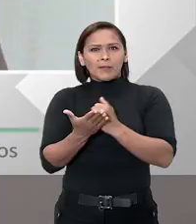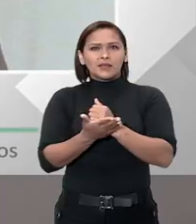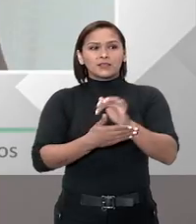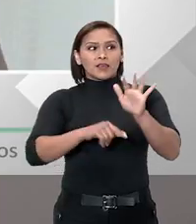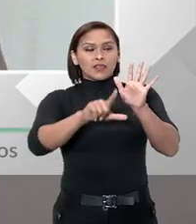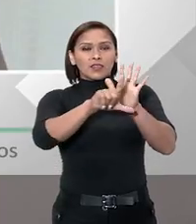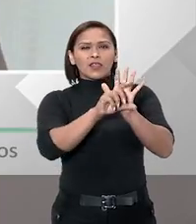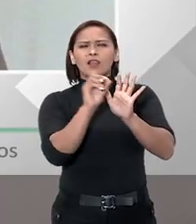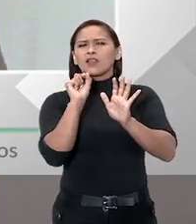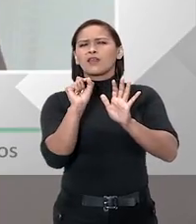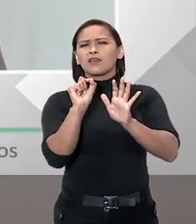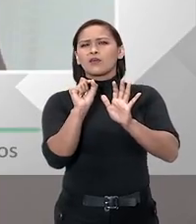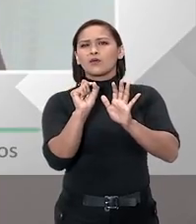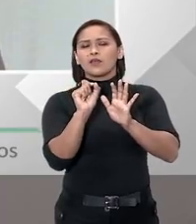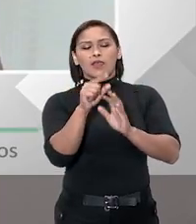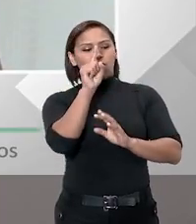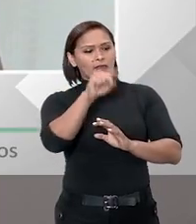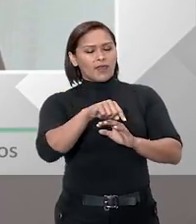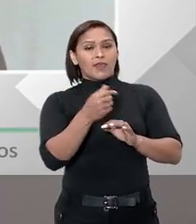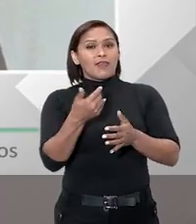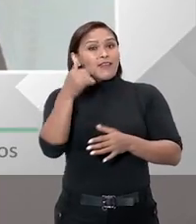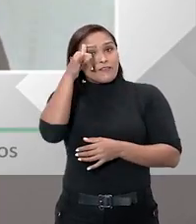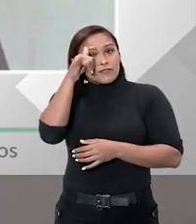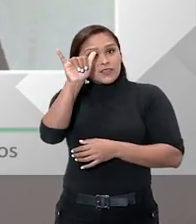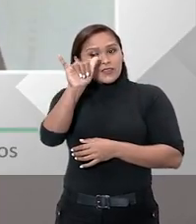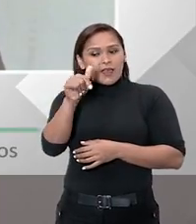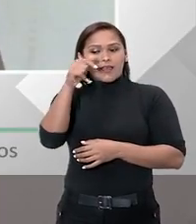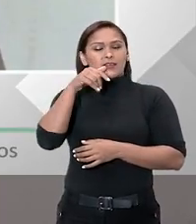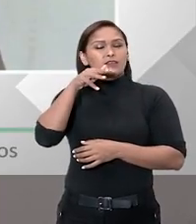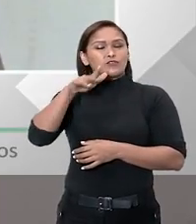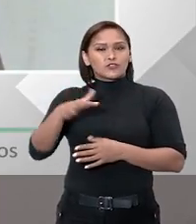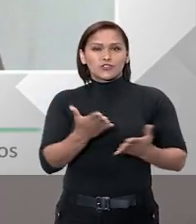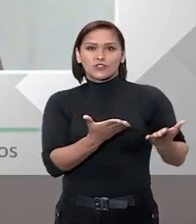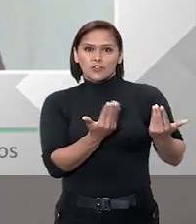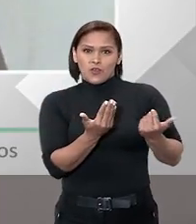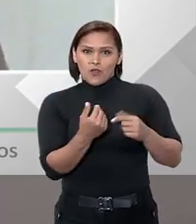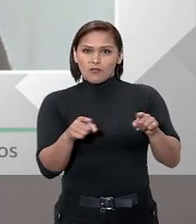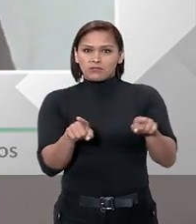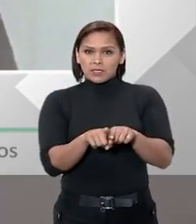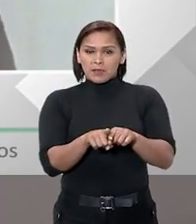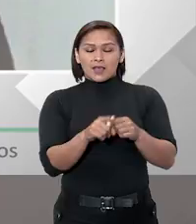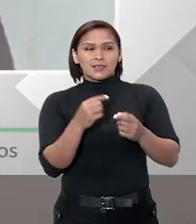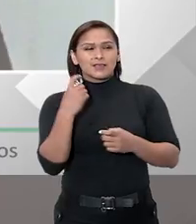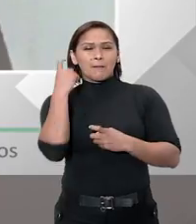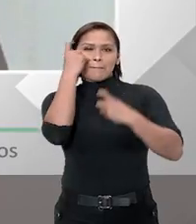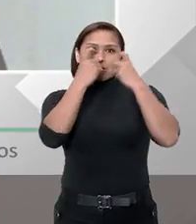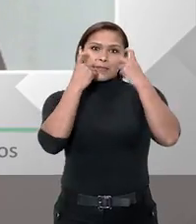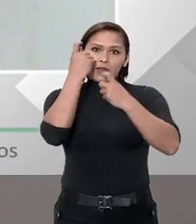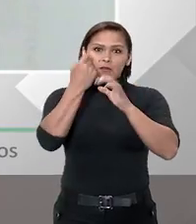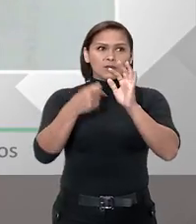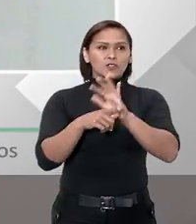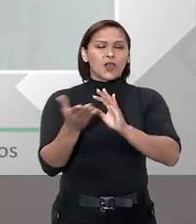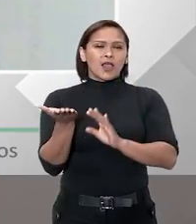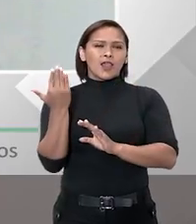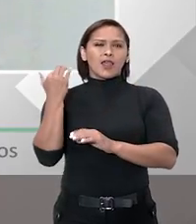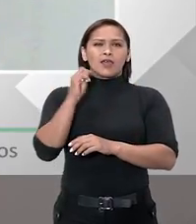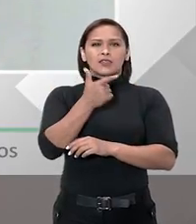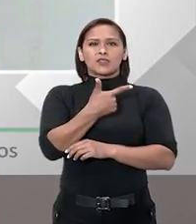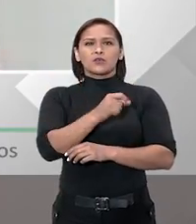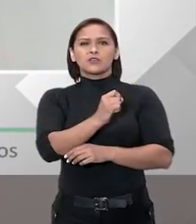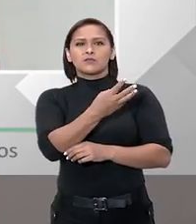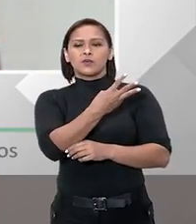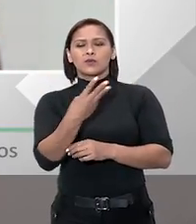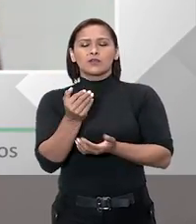da lei é justamente essa, e veio aí dessa preocupação que lá em 2003 começou aí